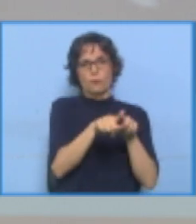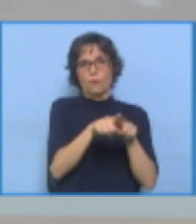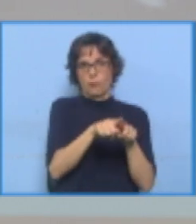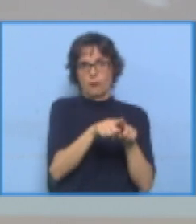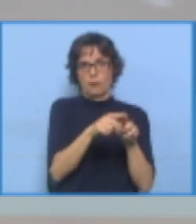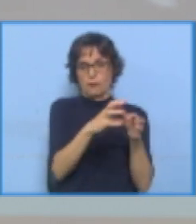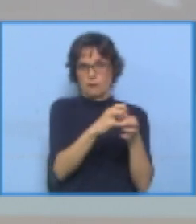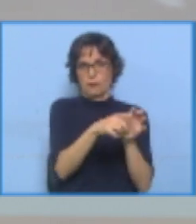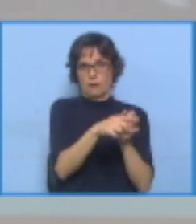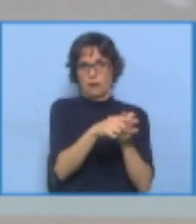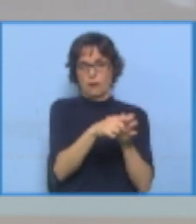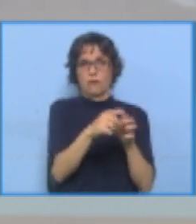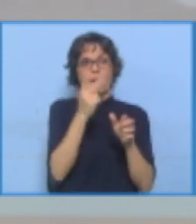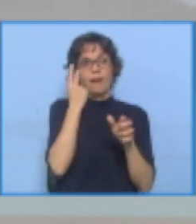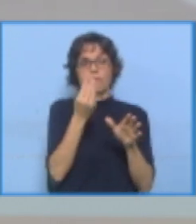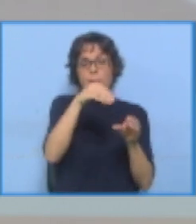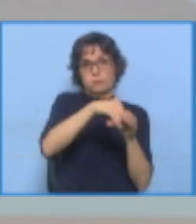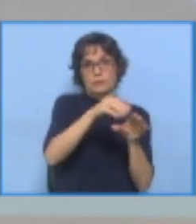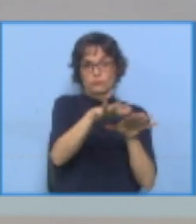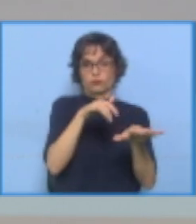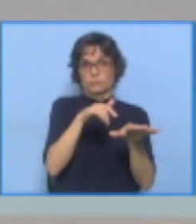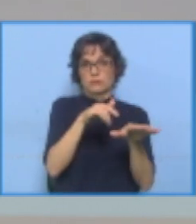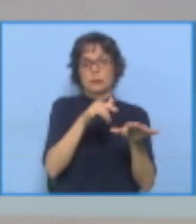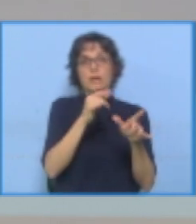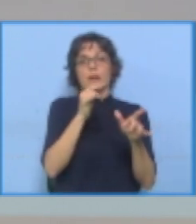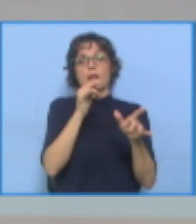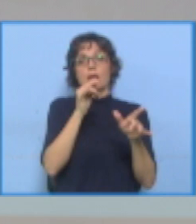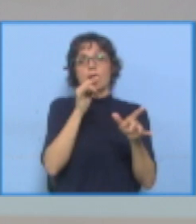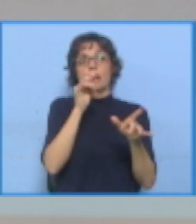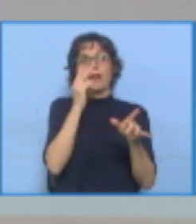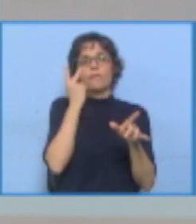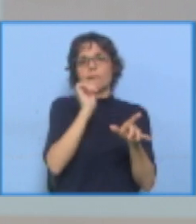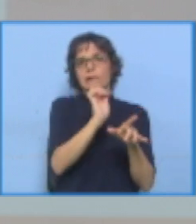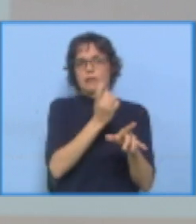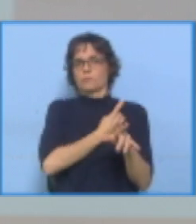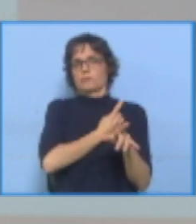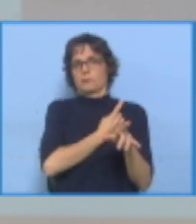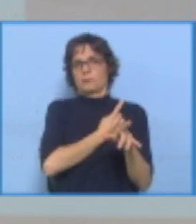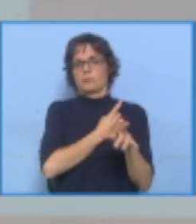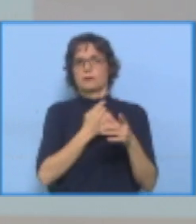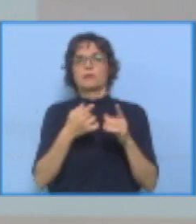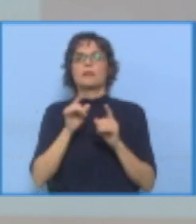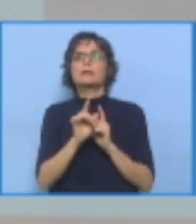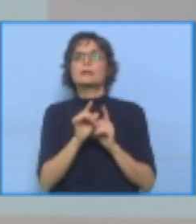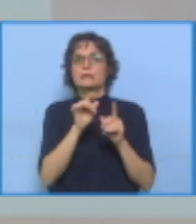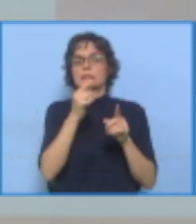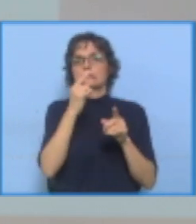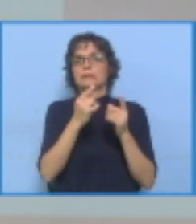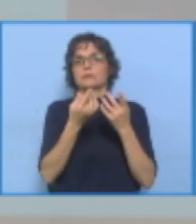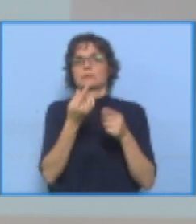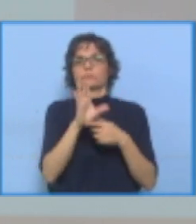do Parlamento. Isso chega, por exemplo, à conclusão que um advogado não pode simultaneamente